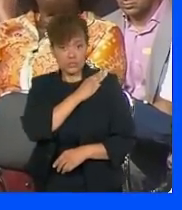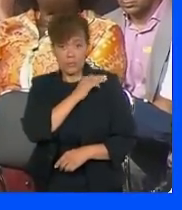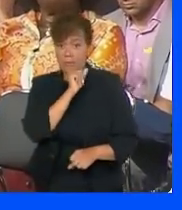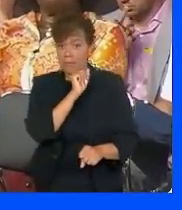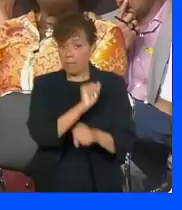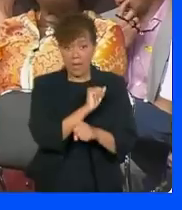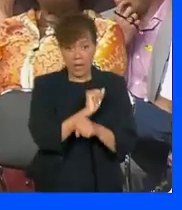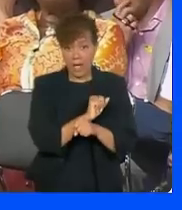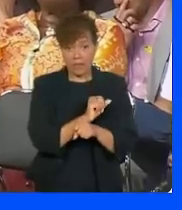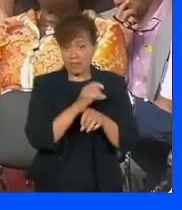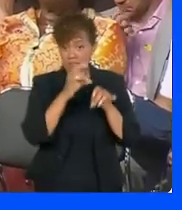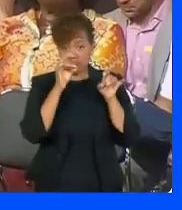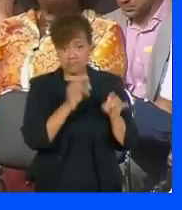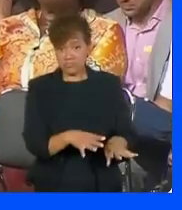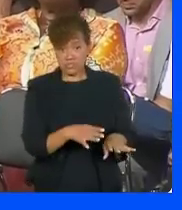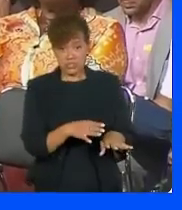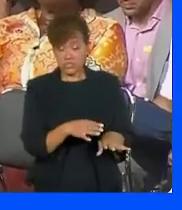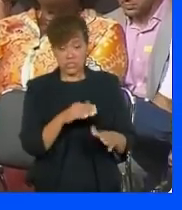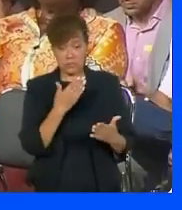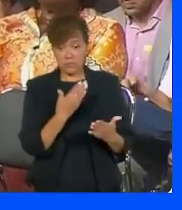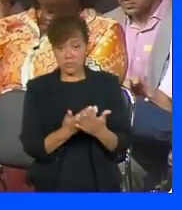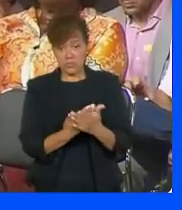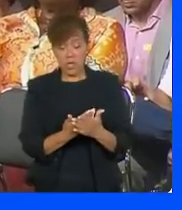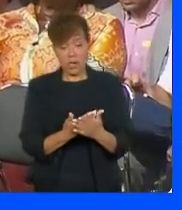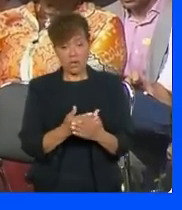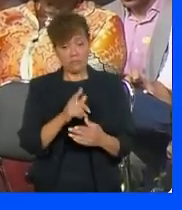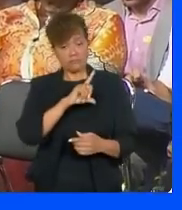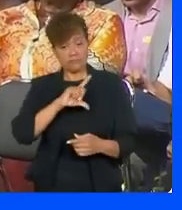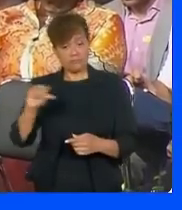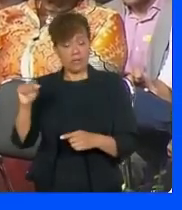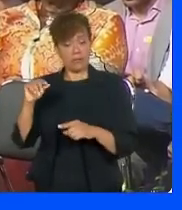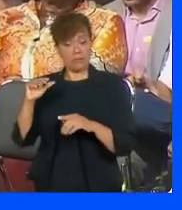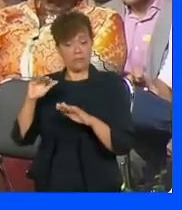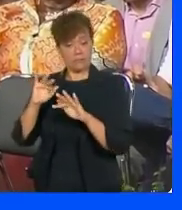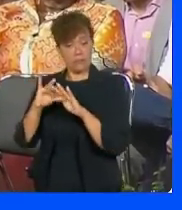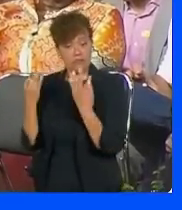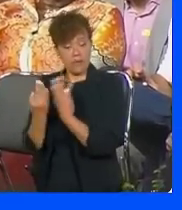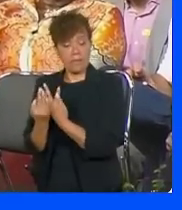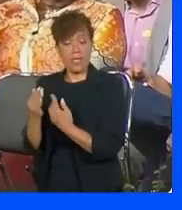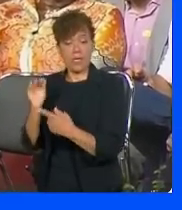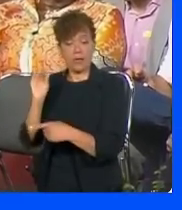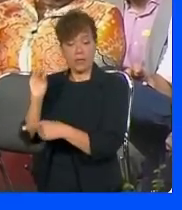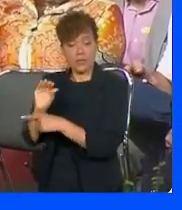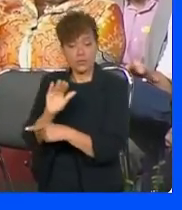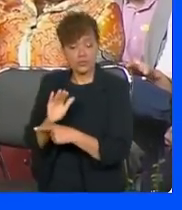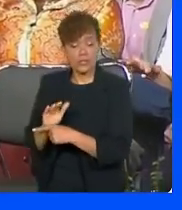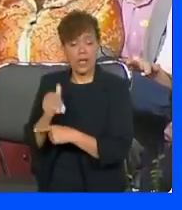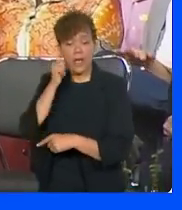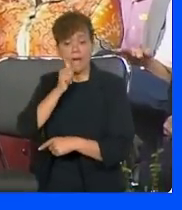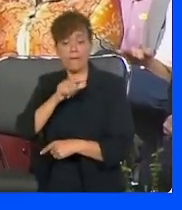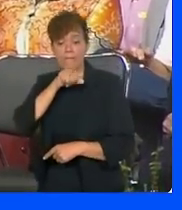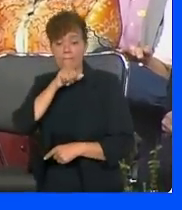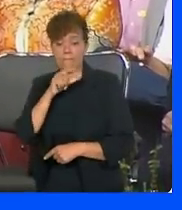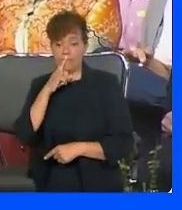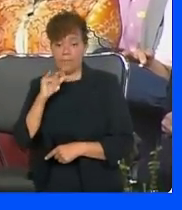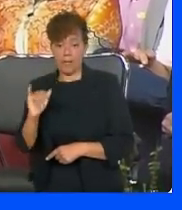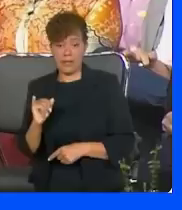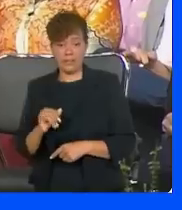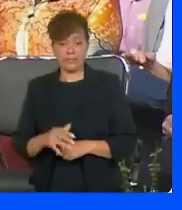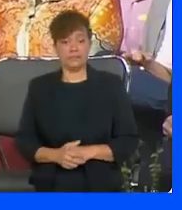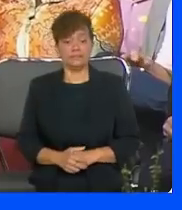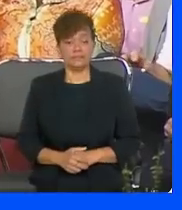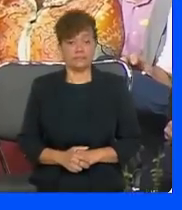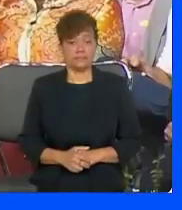paravam de estudar. E iam para casa fazer o quê? Fazer bico para ajudar o pai e a mãe. E